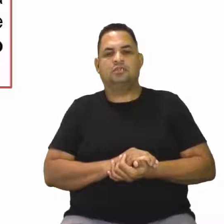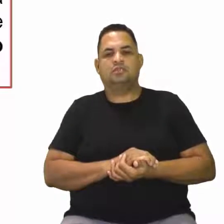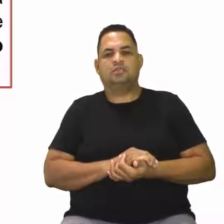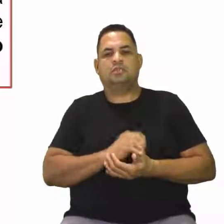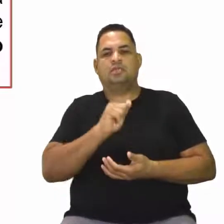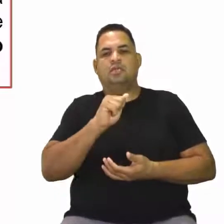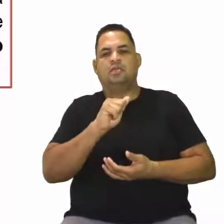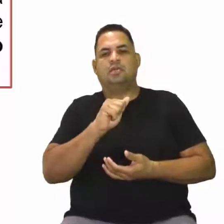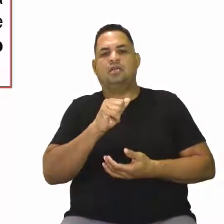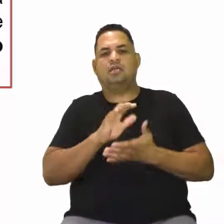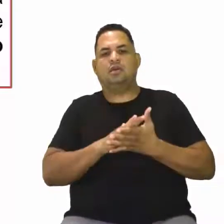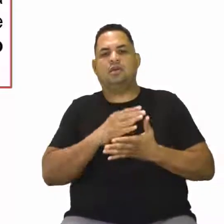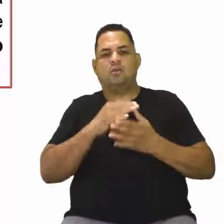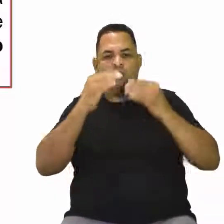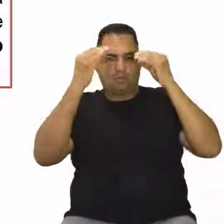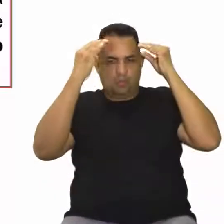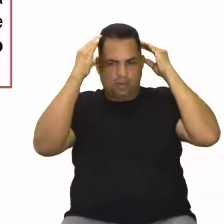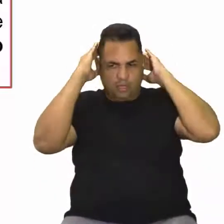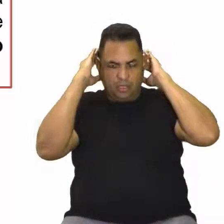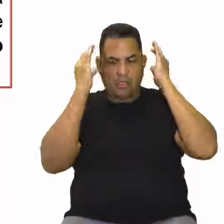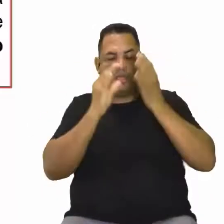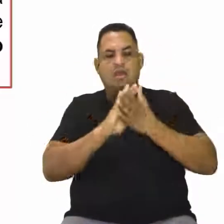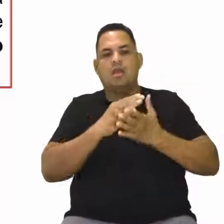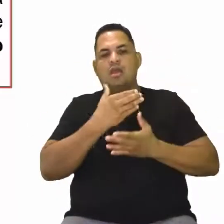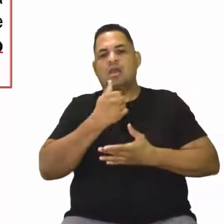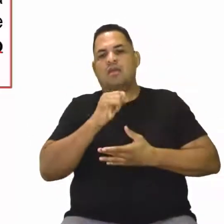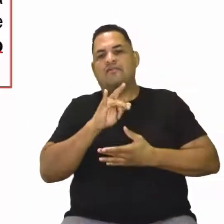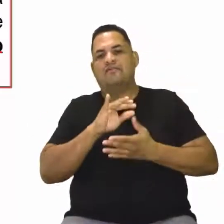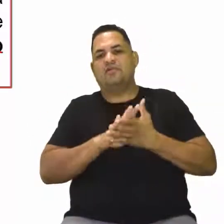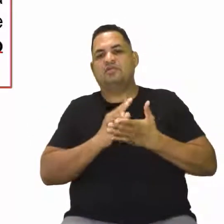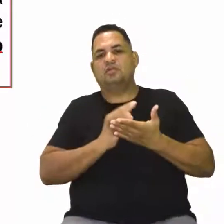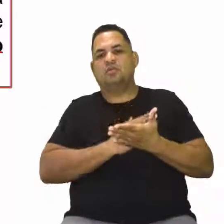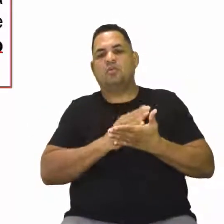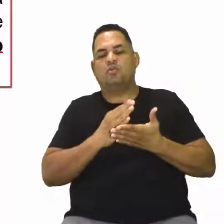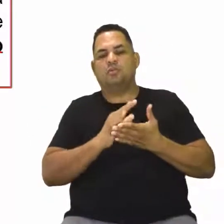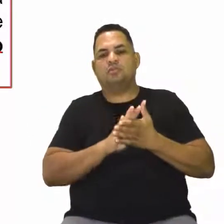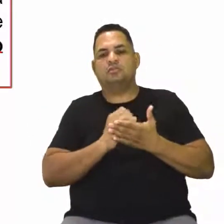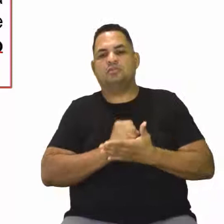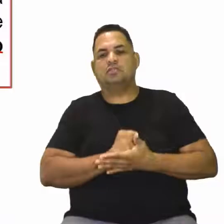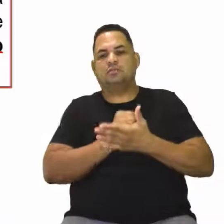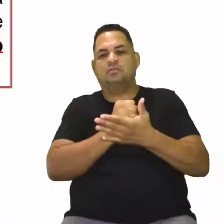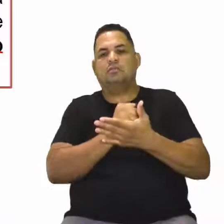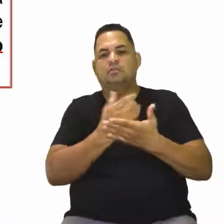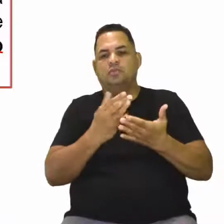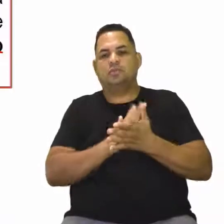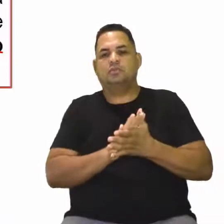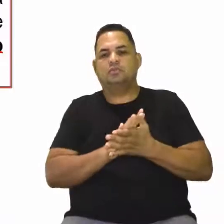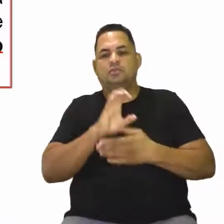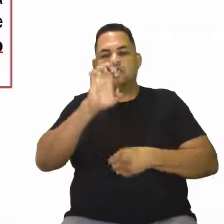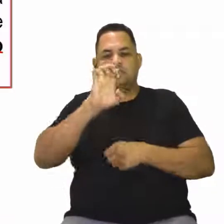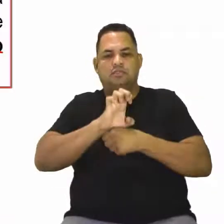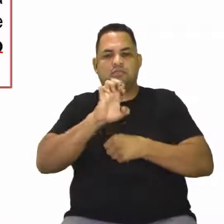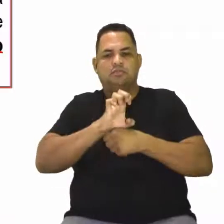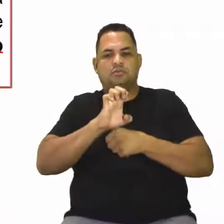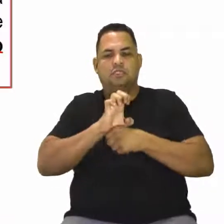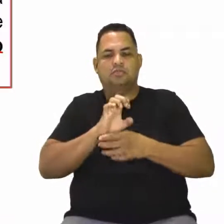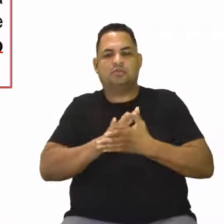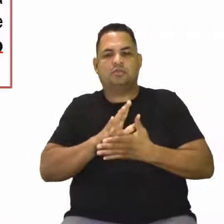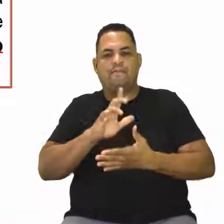Arafat, ele busca apoio internacional para a formação desse Estado palestino. Como é que é